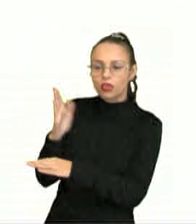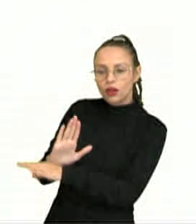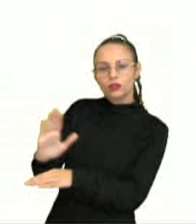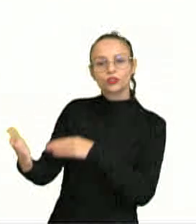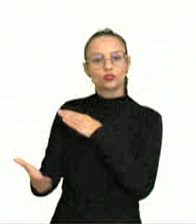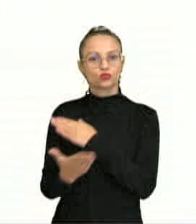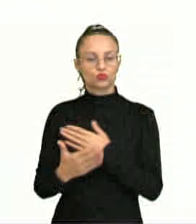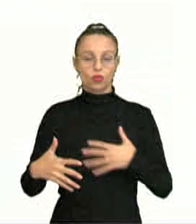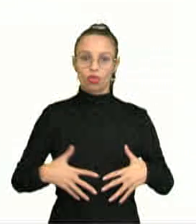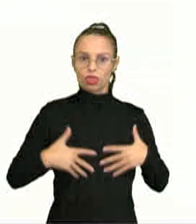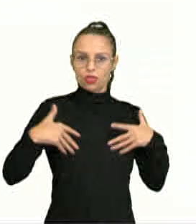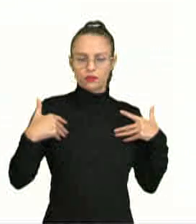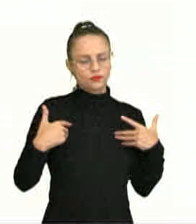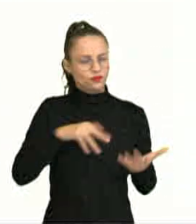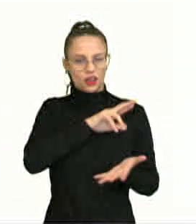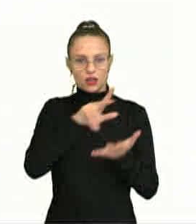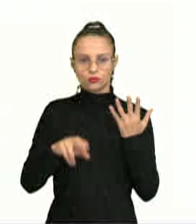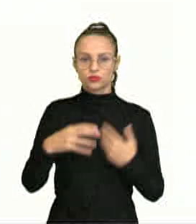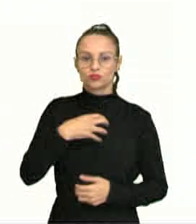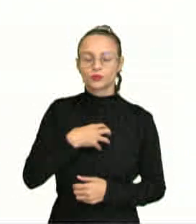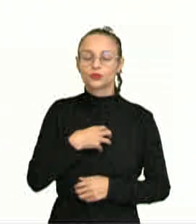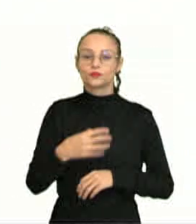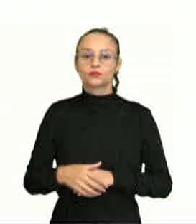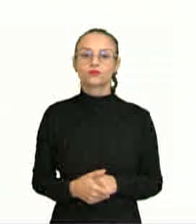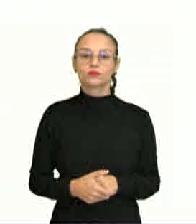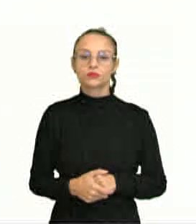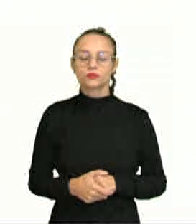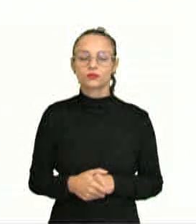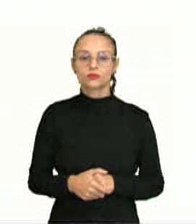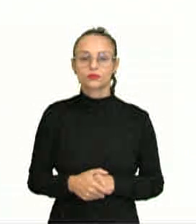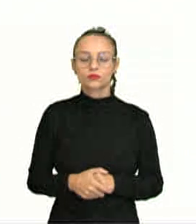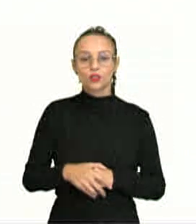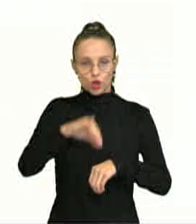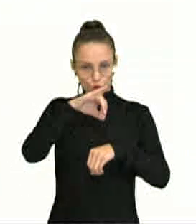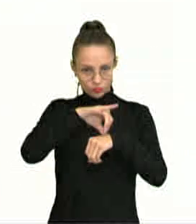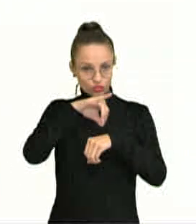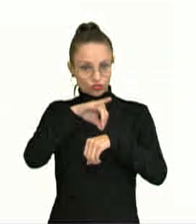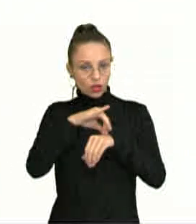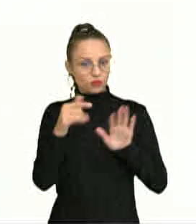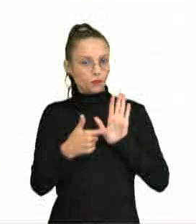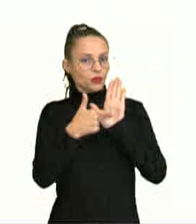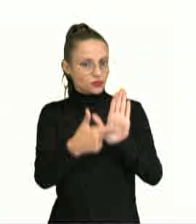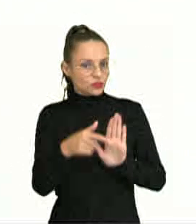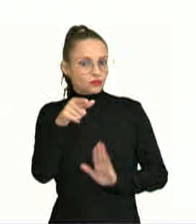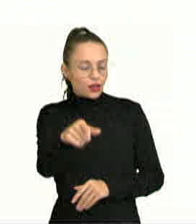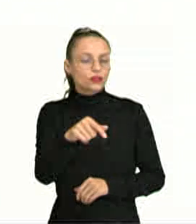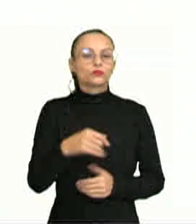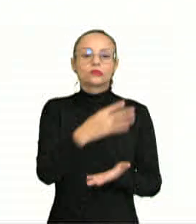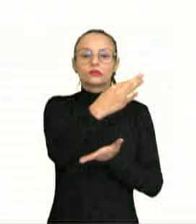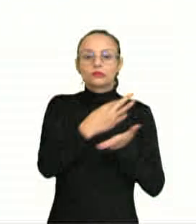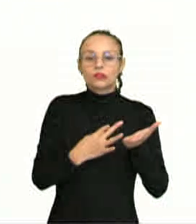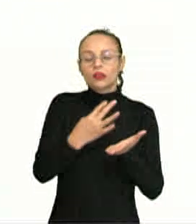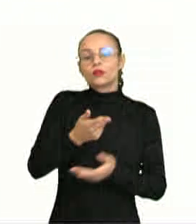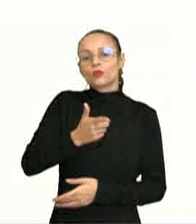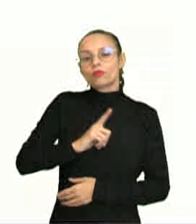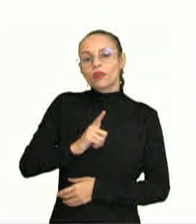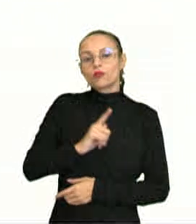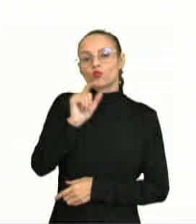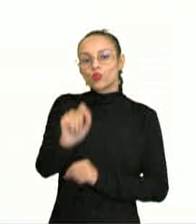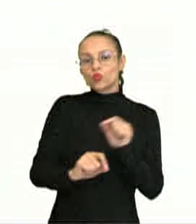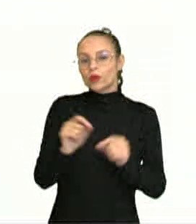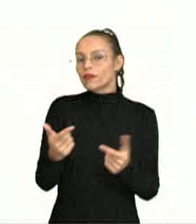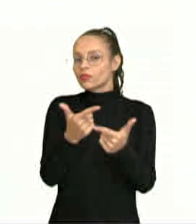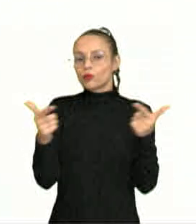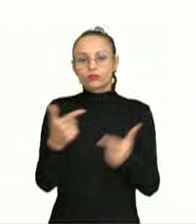a soberba, vários outros. Os personagens inanimados apresentados pelo apólogo não